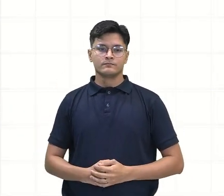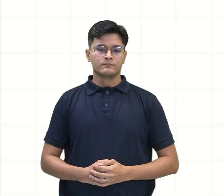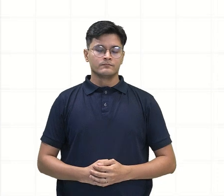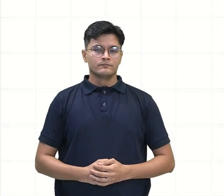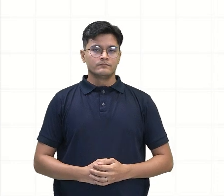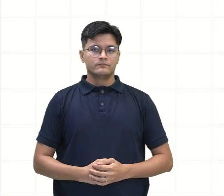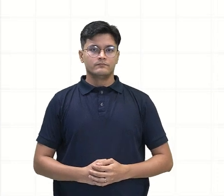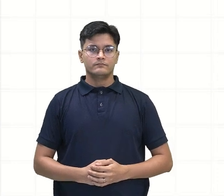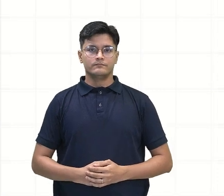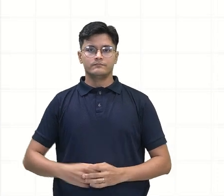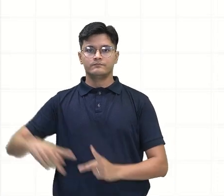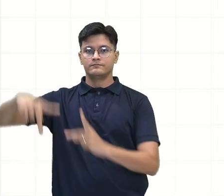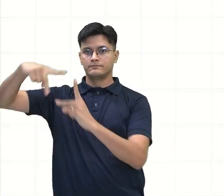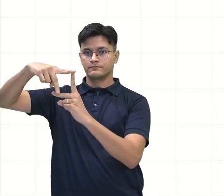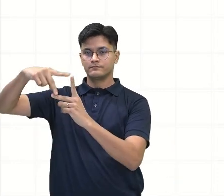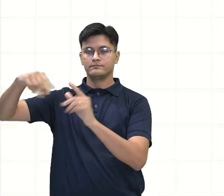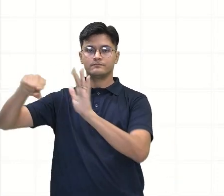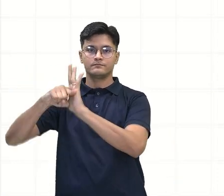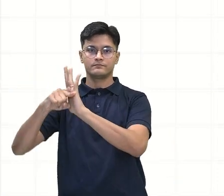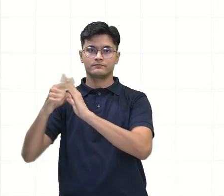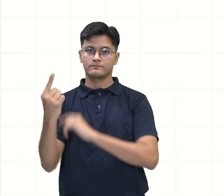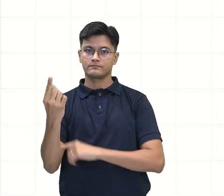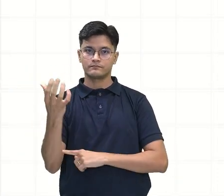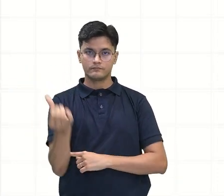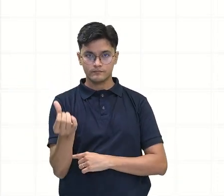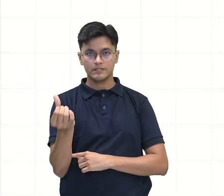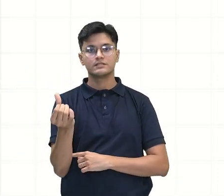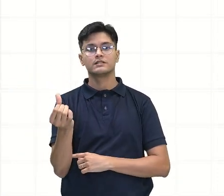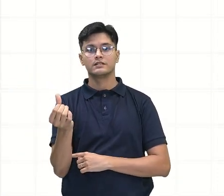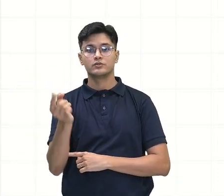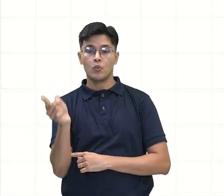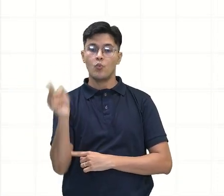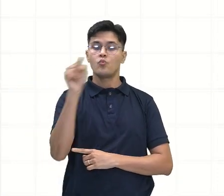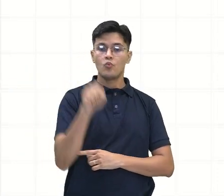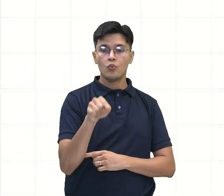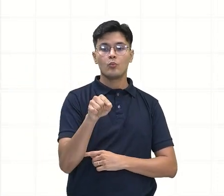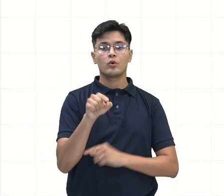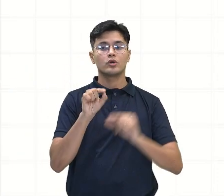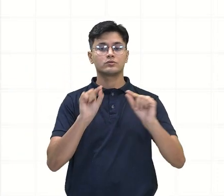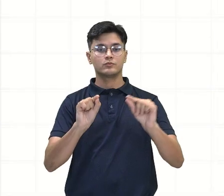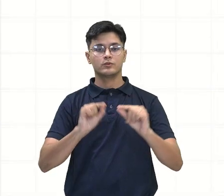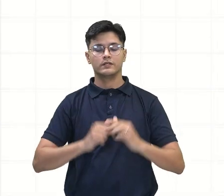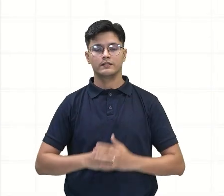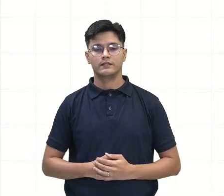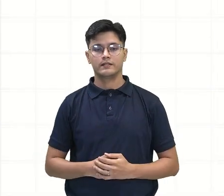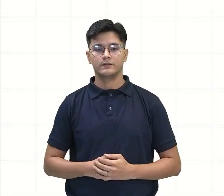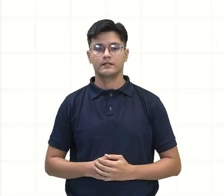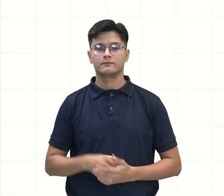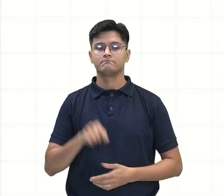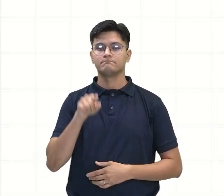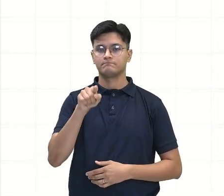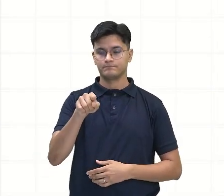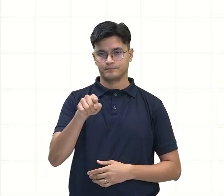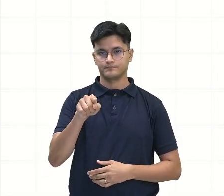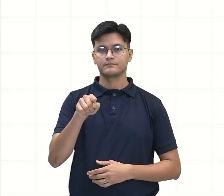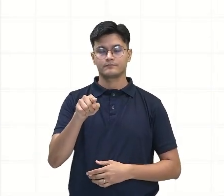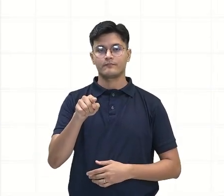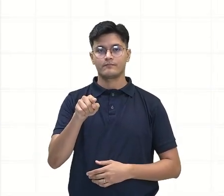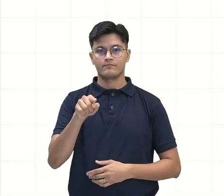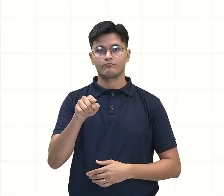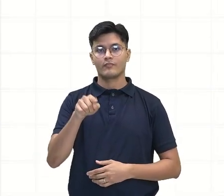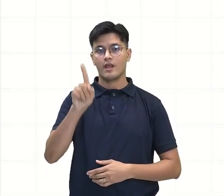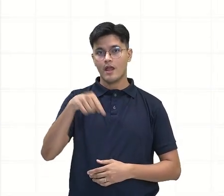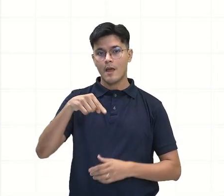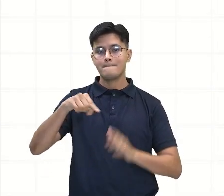ó. Qual é o número que vem para esse quadrado? O que ele está dizendo? O número que vai ocupar essa casa é menos